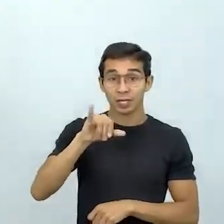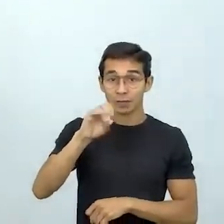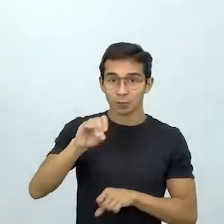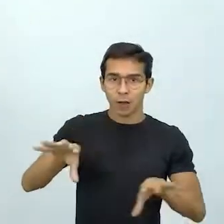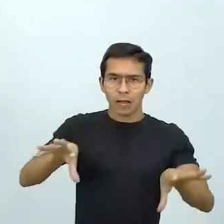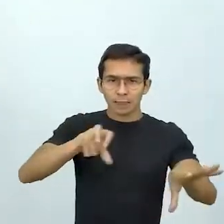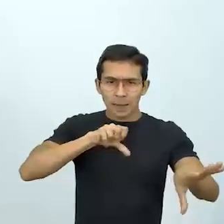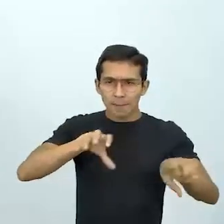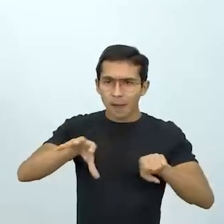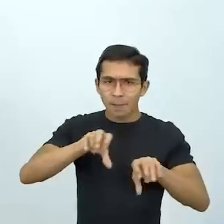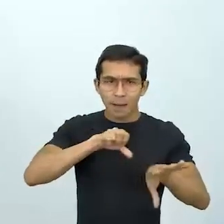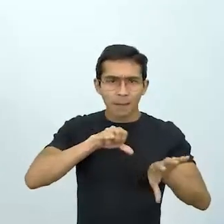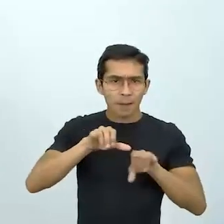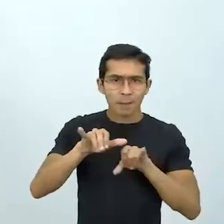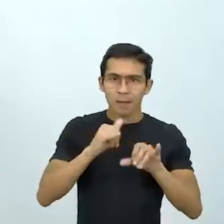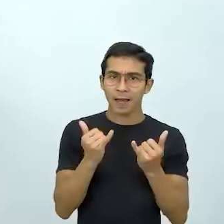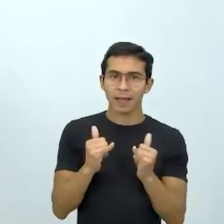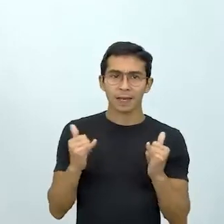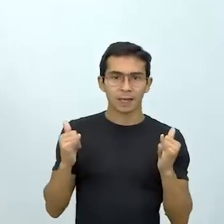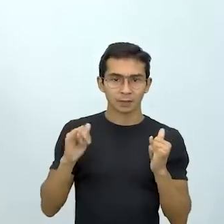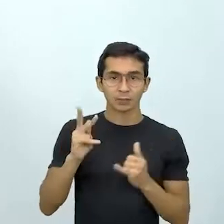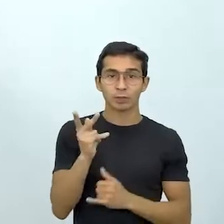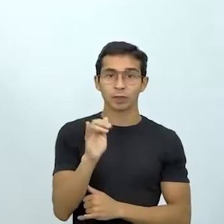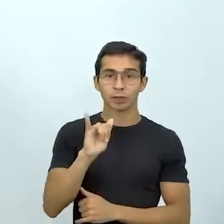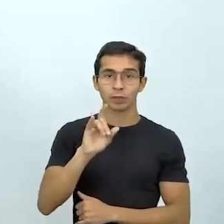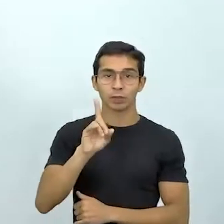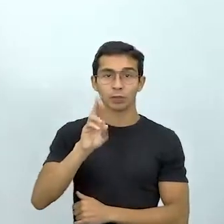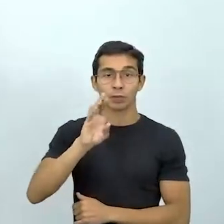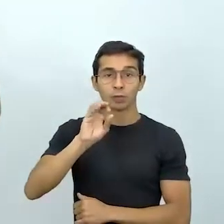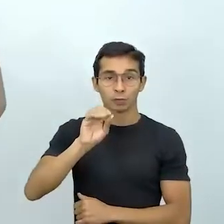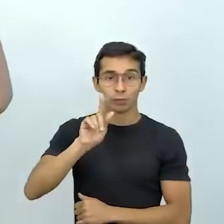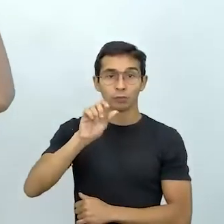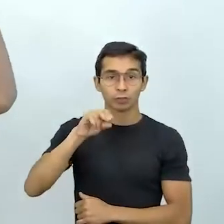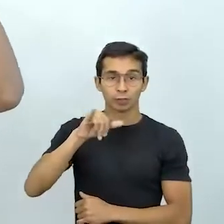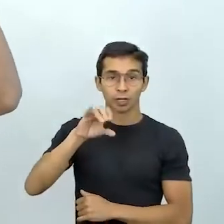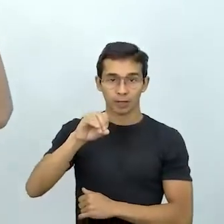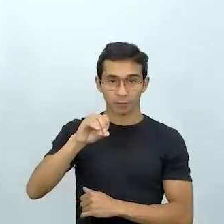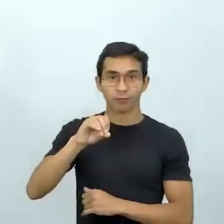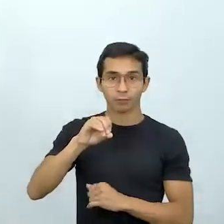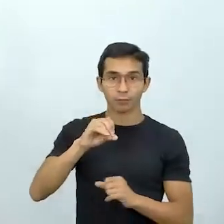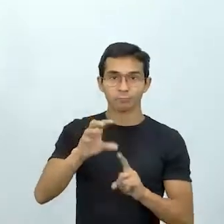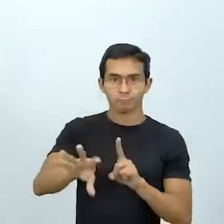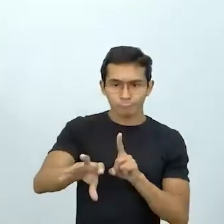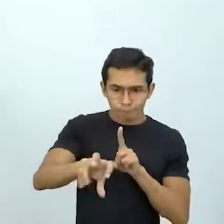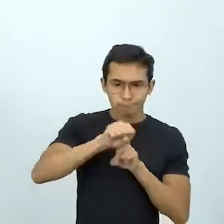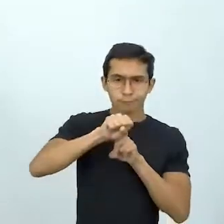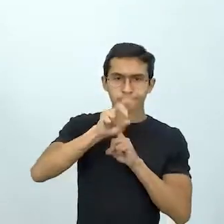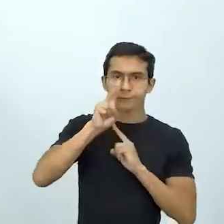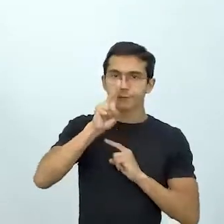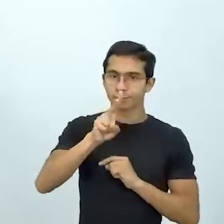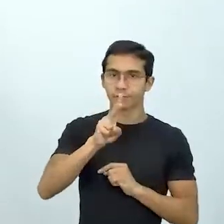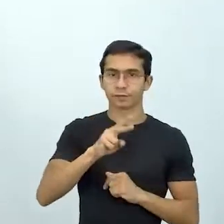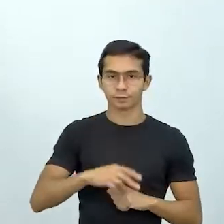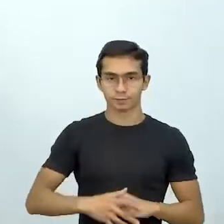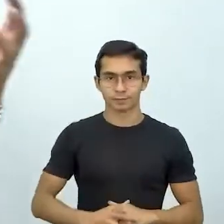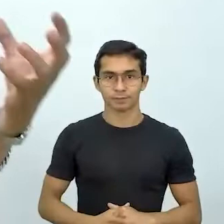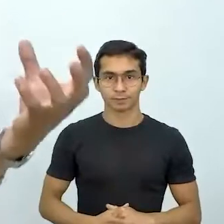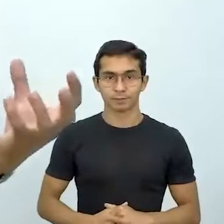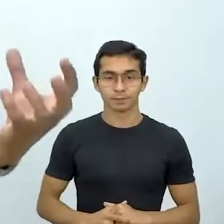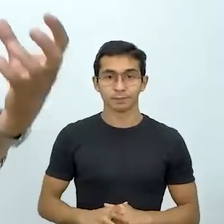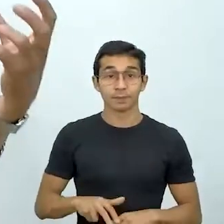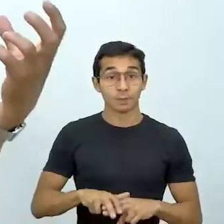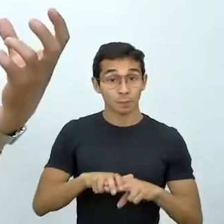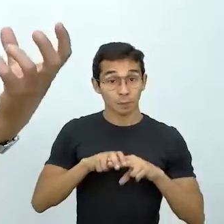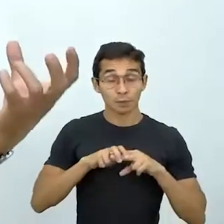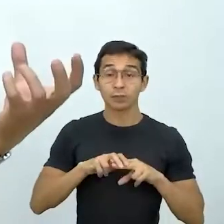carga eletrônica dos átomos de hidrogênio. Ele atrai os elétrons do hidrogênio muito fortemente. E isso faz com que os átomos de